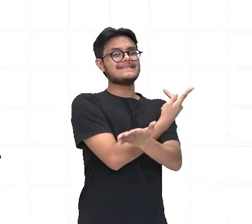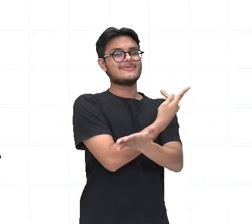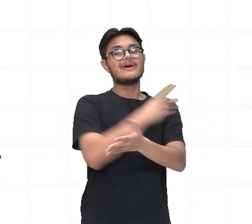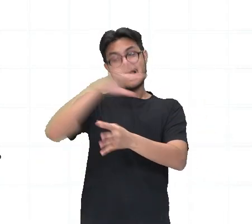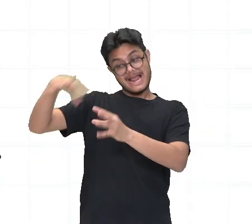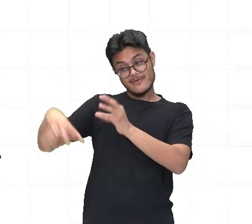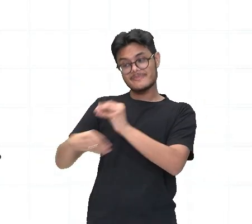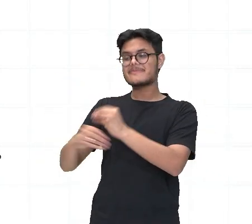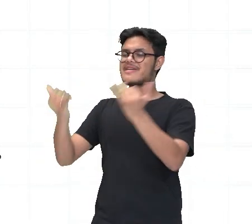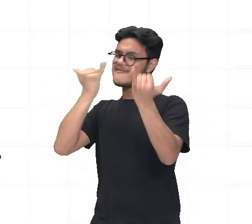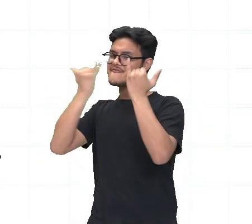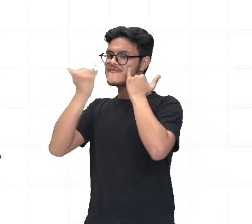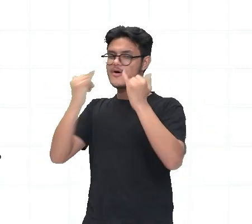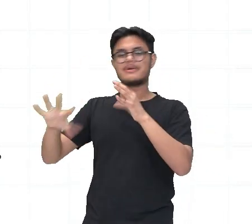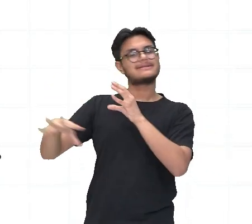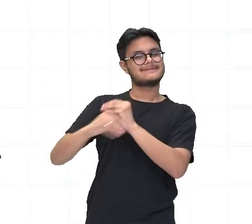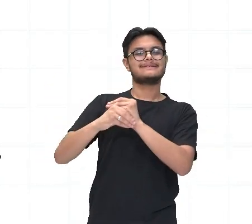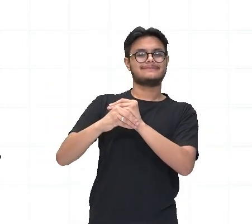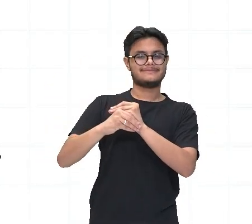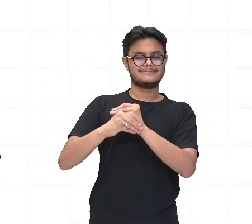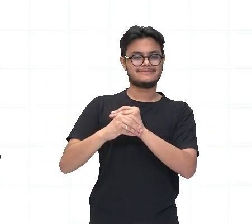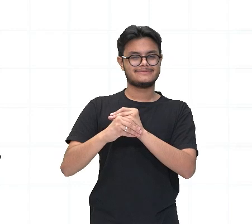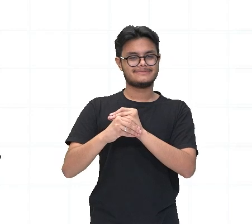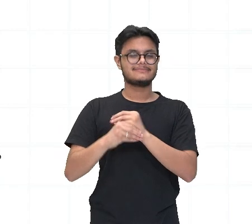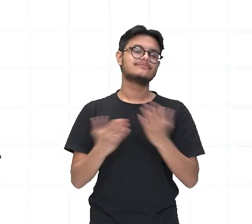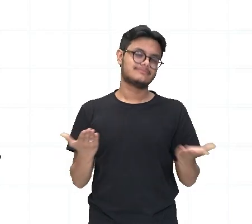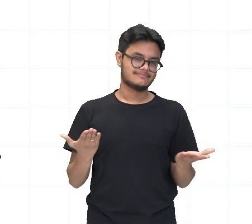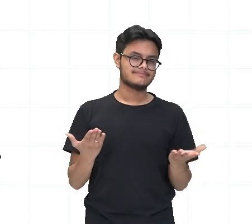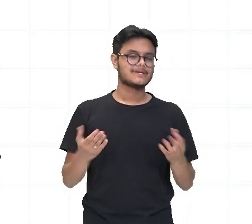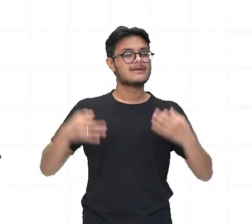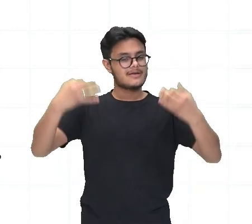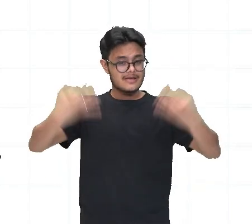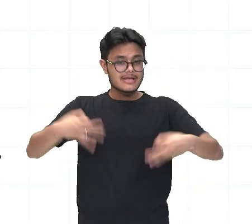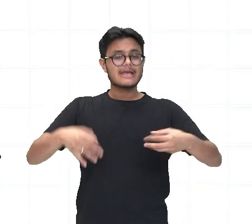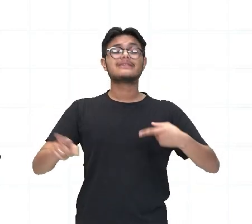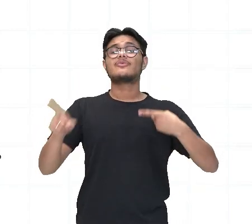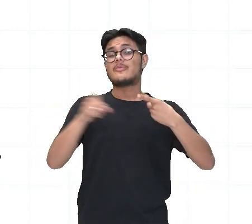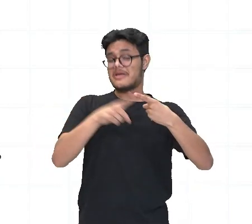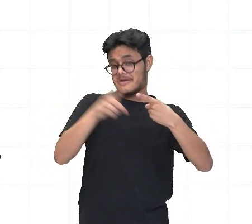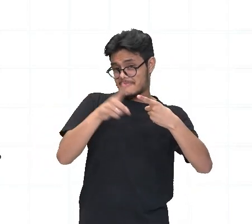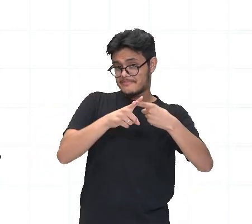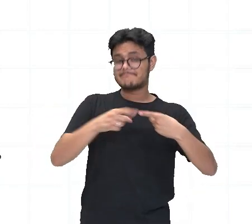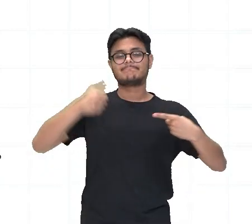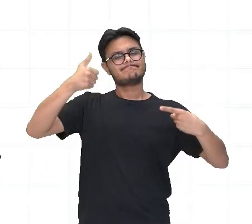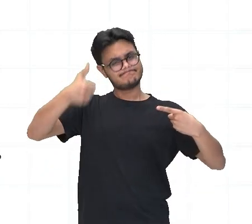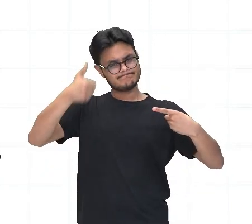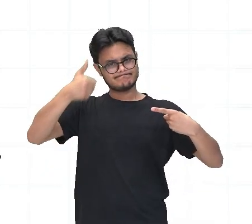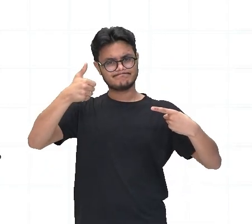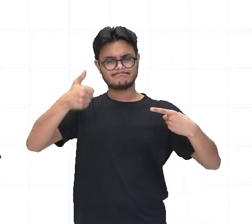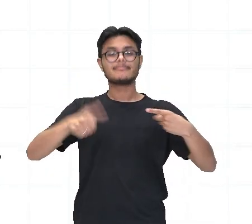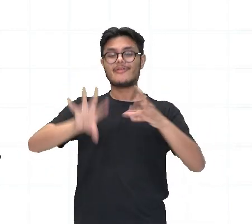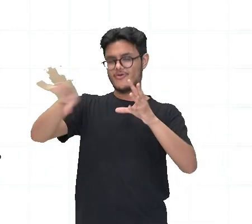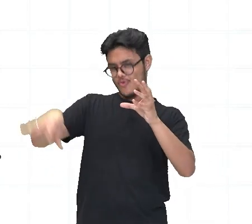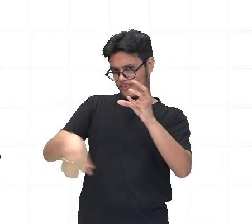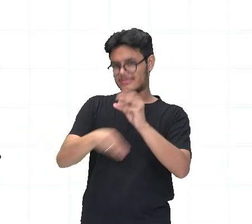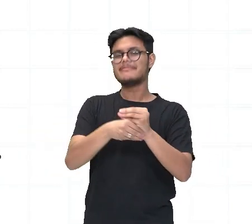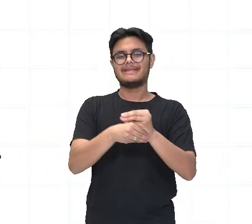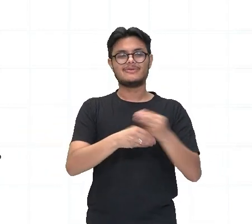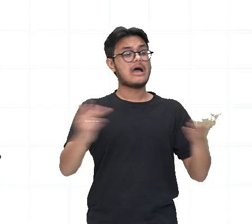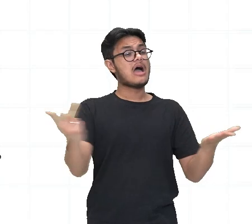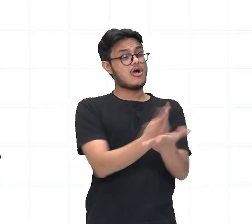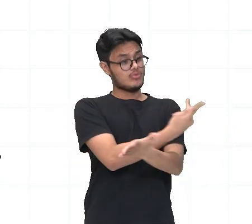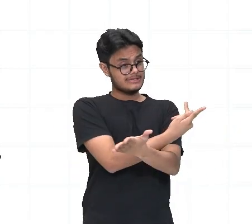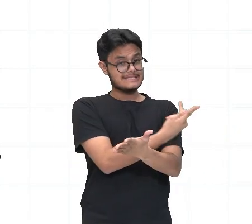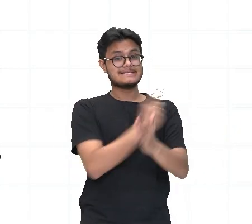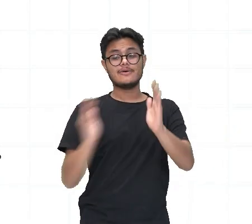texto, estabelecendo aspectos temporais e lógicos na organização textual, né? Então, o ficou tarde vai ser justamente um exemplo